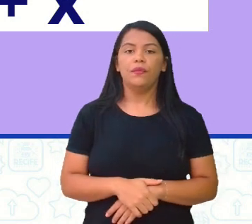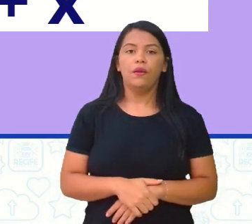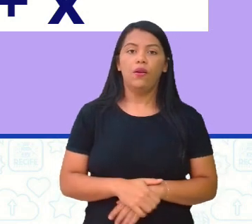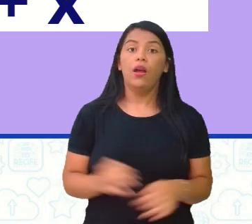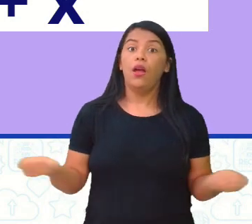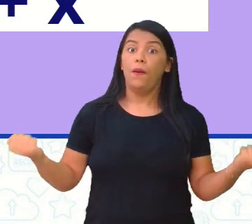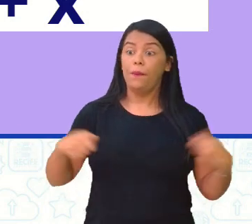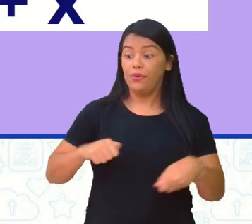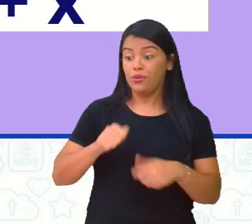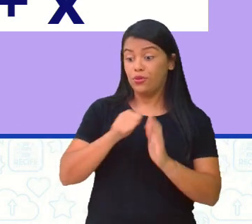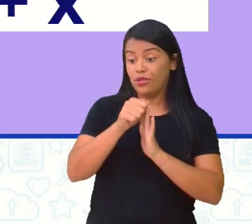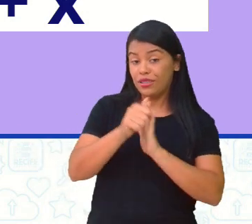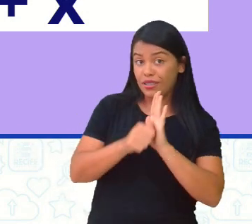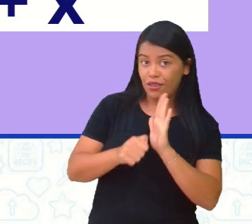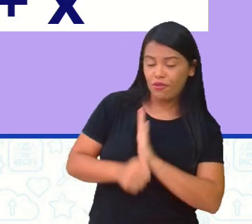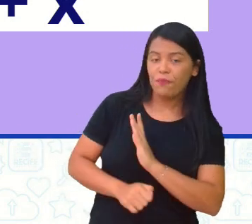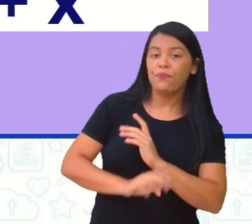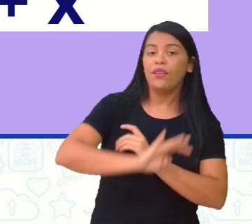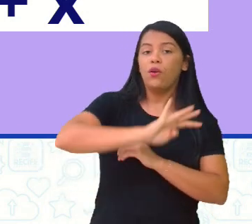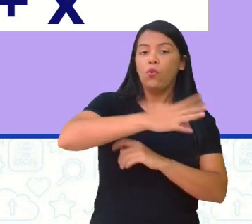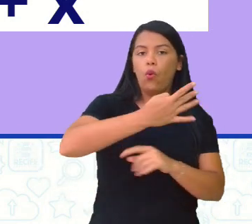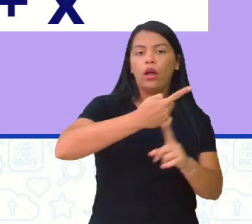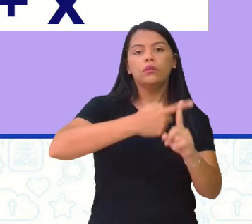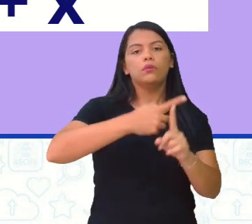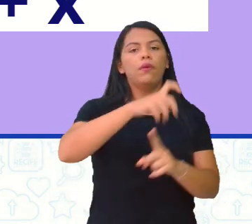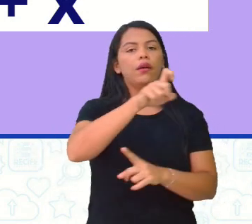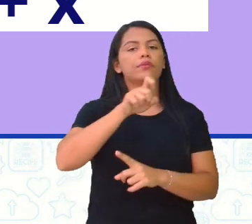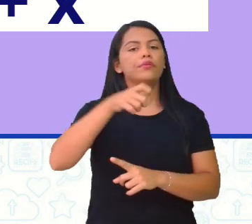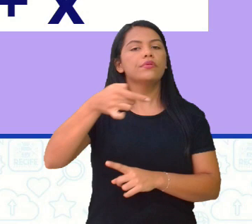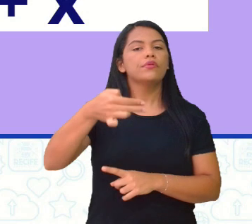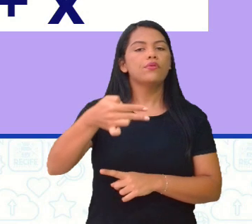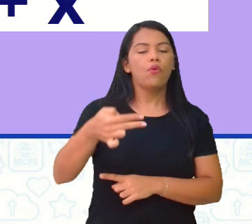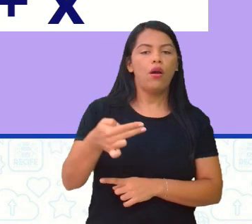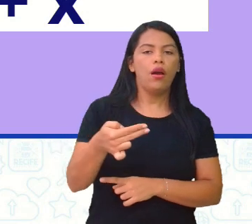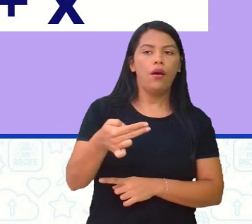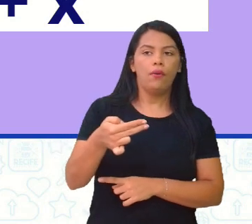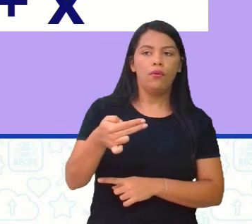Eu posso escrever 4 mais x igual a x